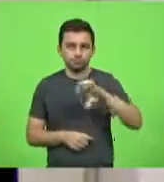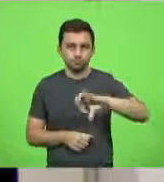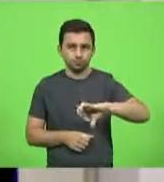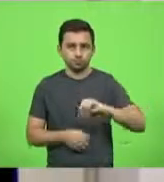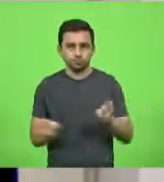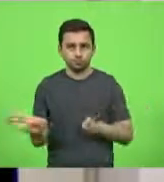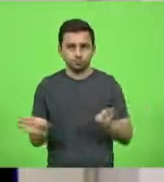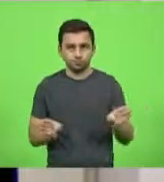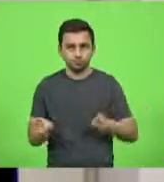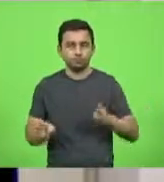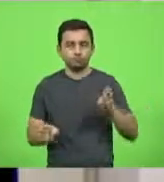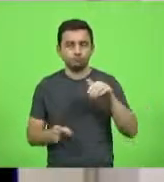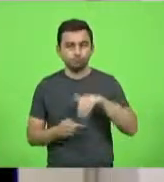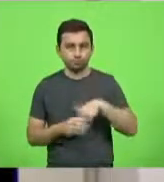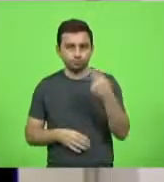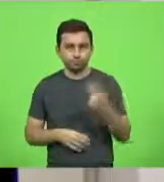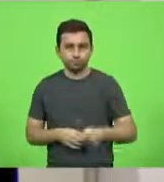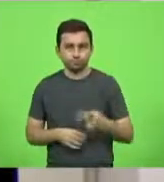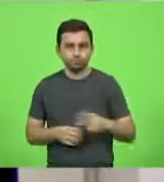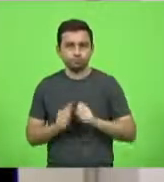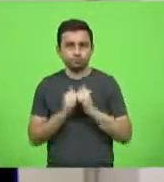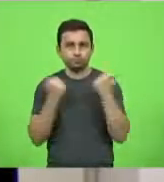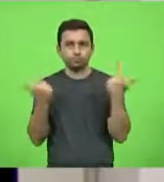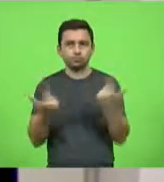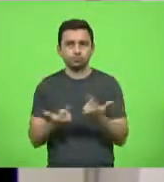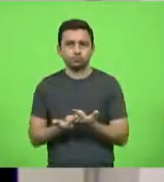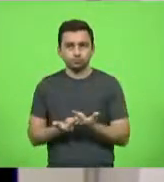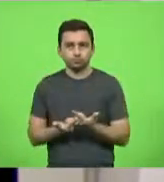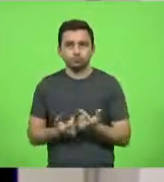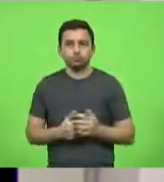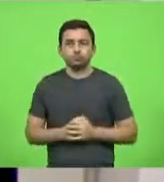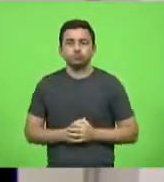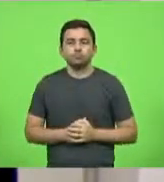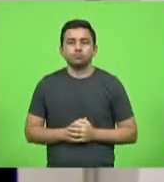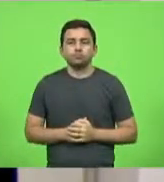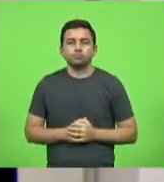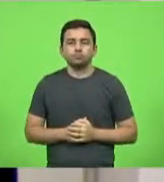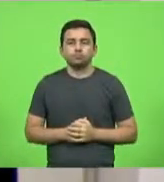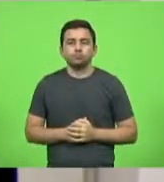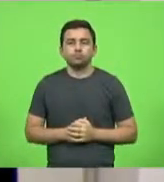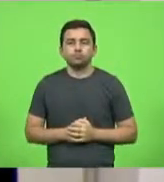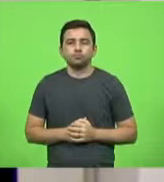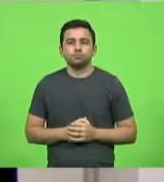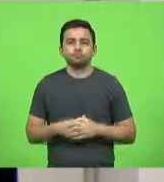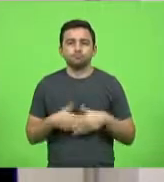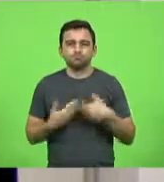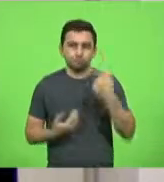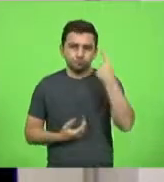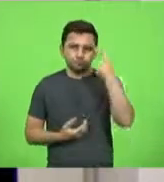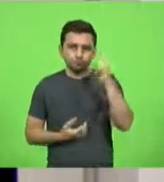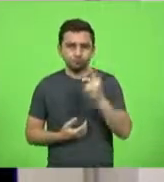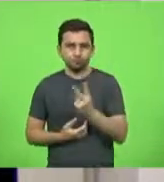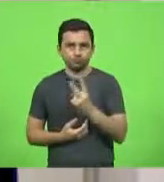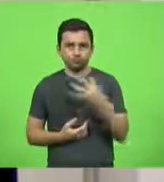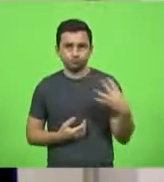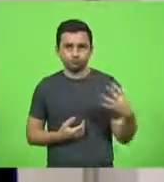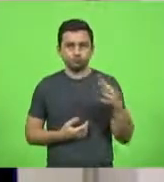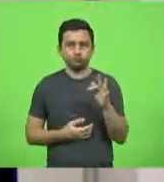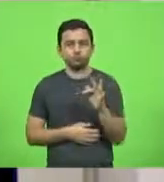da Assembleia Legislativa do Estado de Santa Catarina, realizada em 24 de fevereiro de 2021.